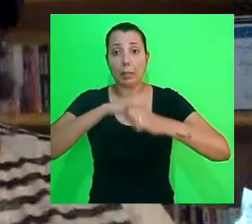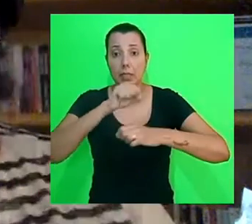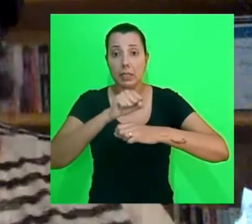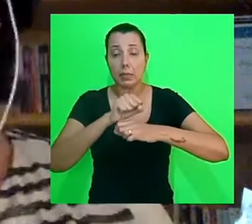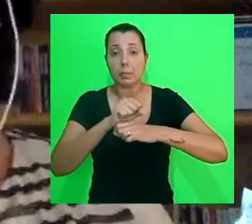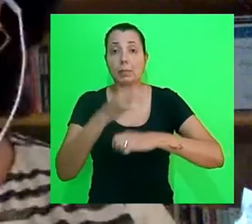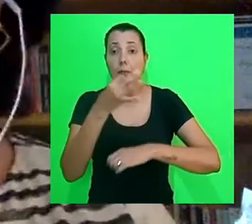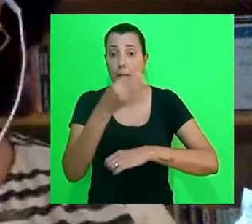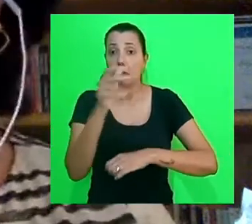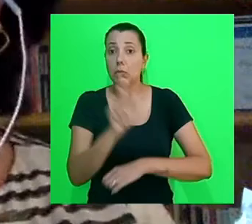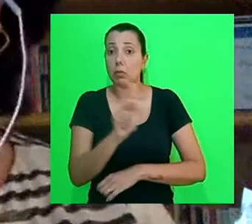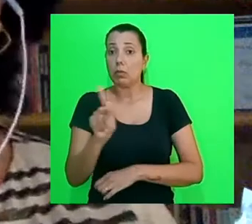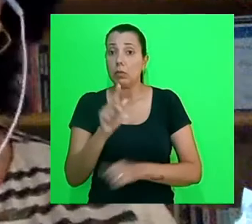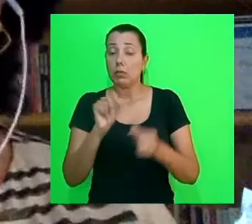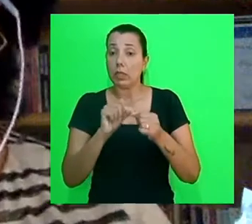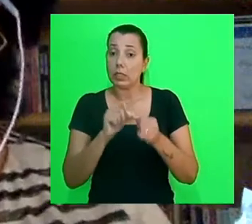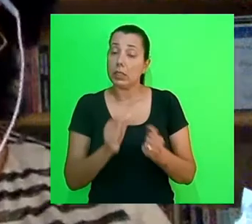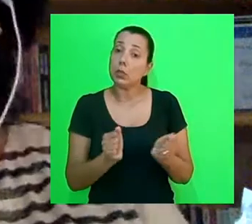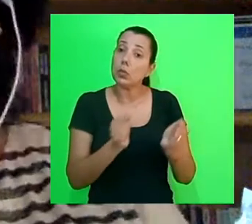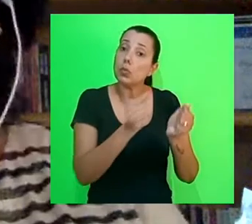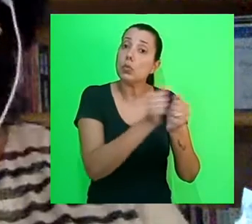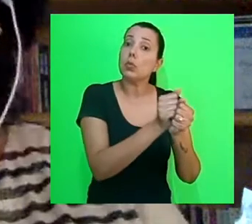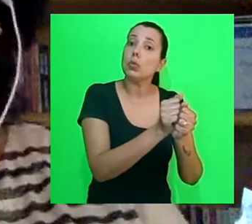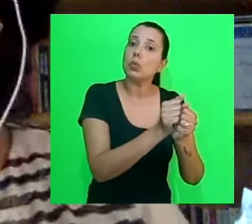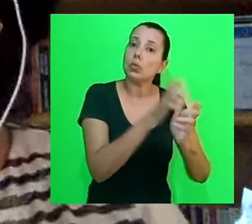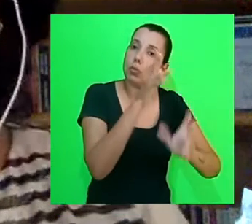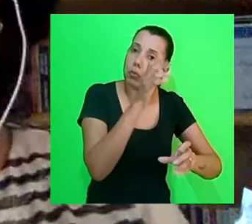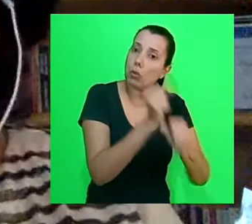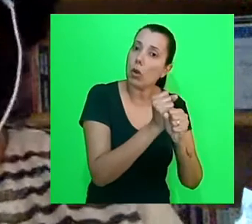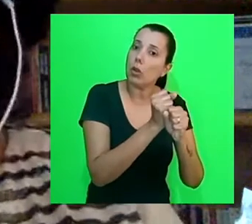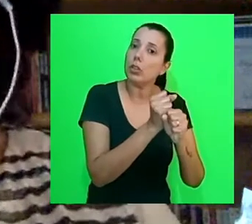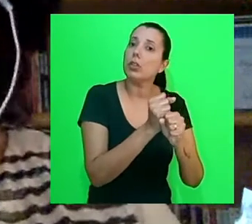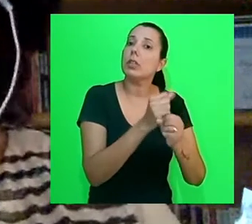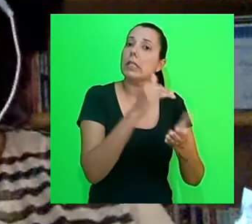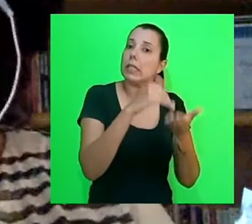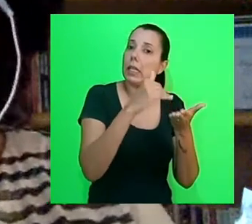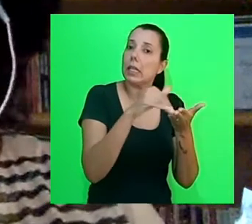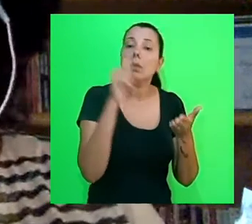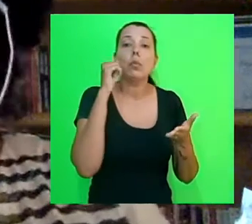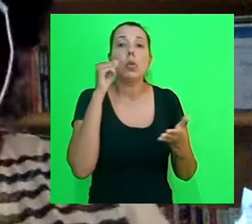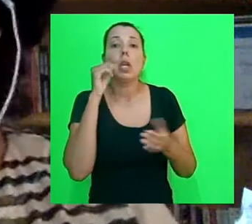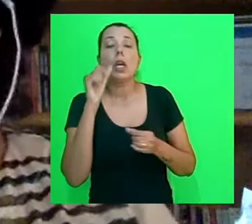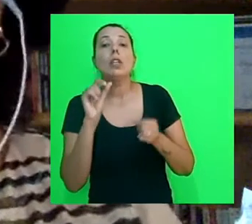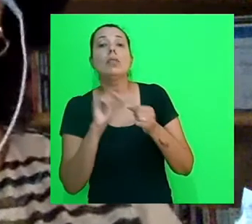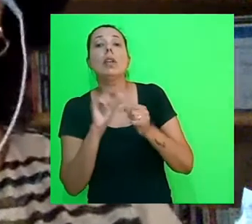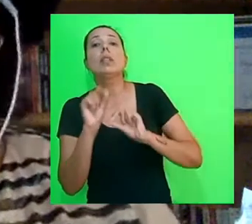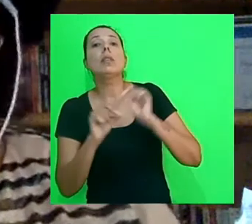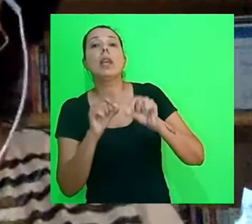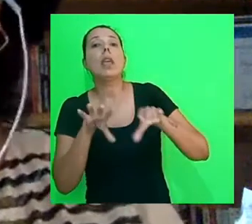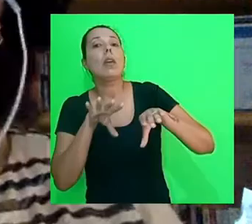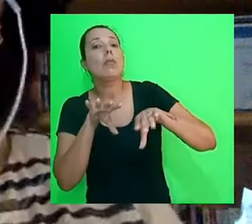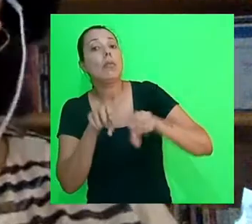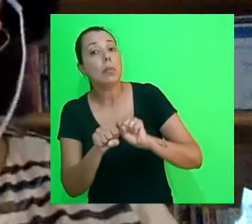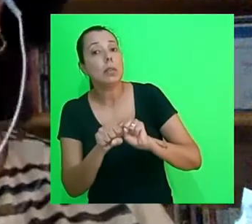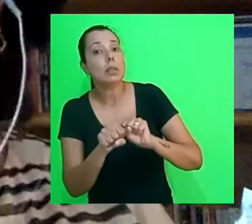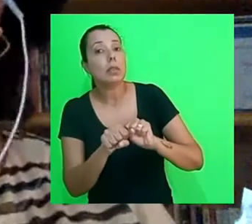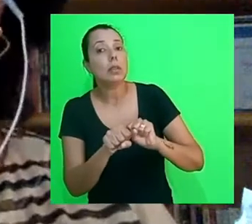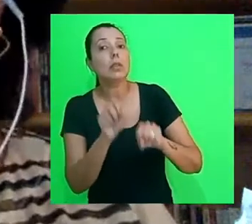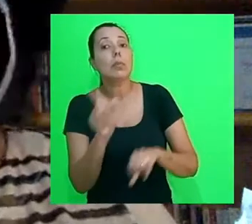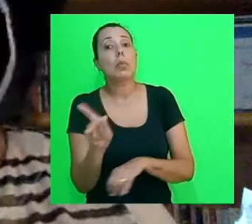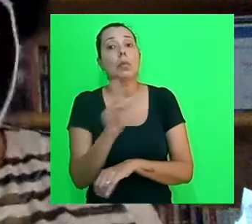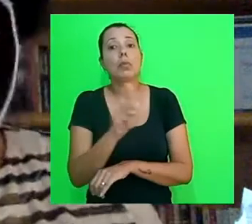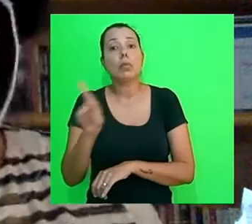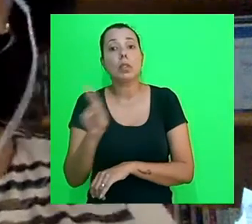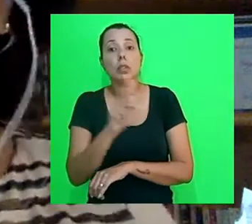brincadeiras de meninas diferentes das brincadeiras de meninos e que a gente debata. Porque à medida que a gente não pauta uma questão, ela não